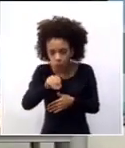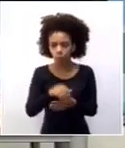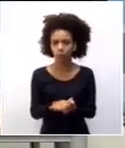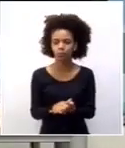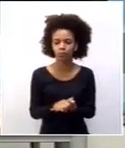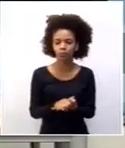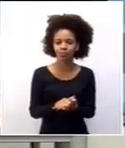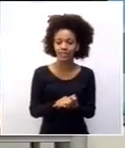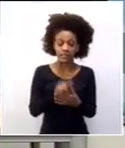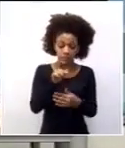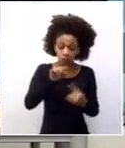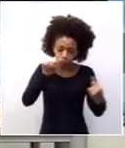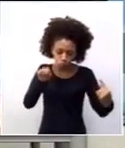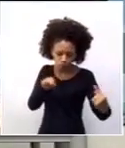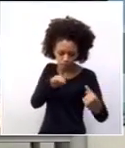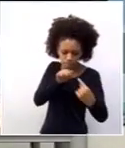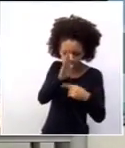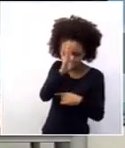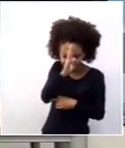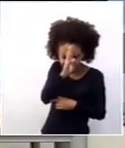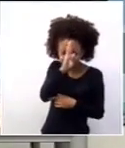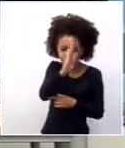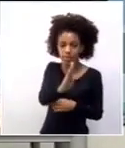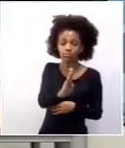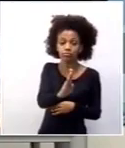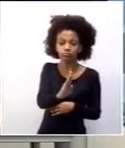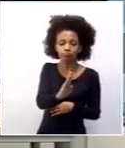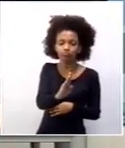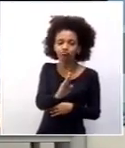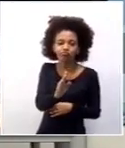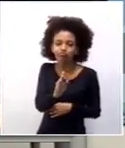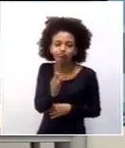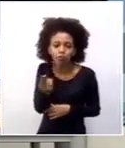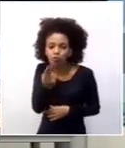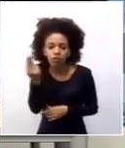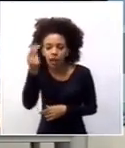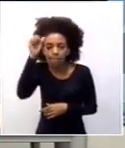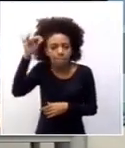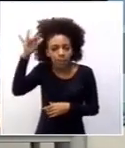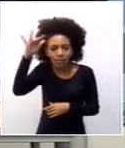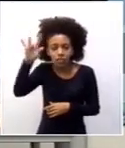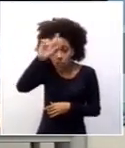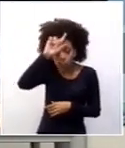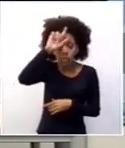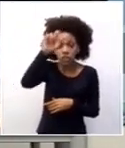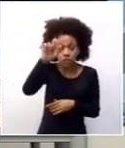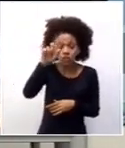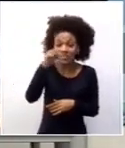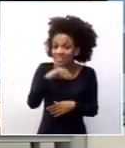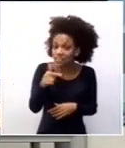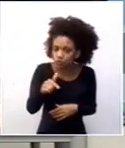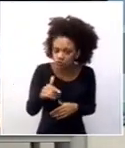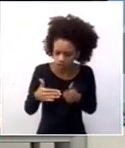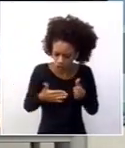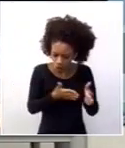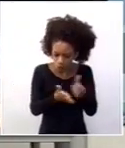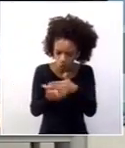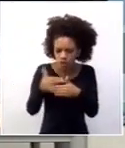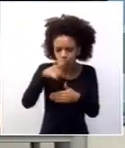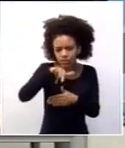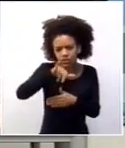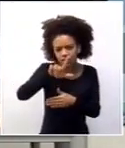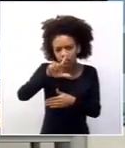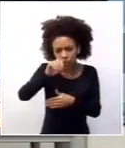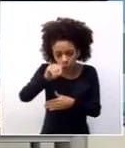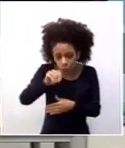é um ponto crucial. Então, a gente não consegue pensar o Egito sem o rio Nilo. Por que a gente não consegue